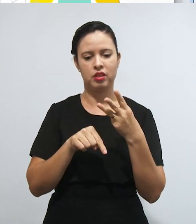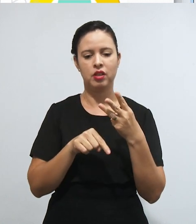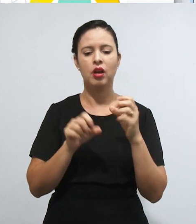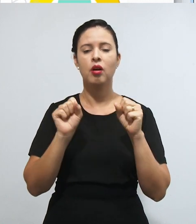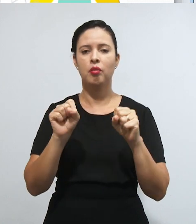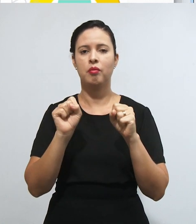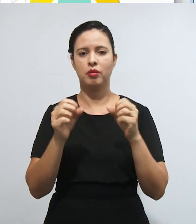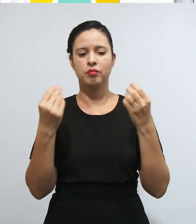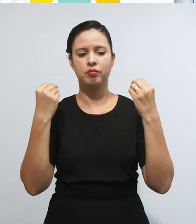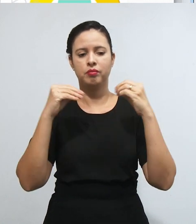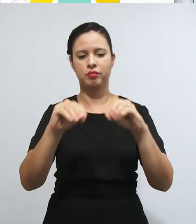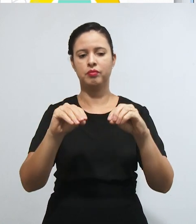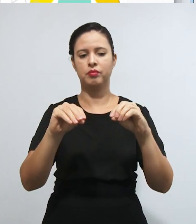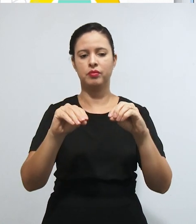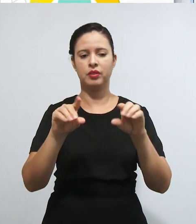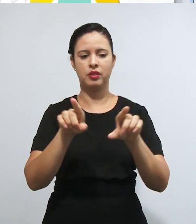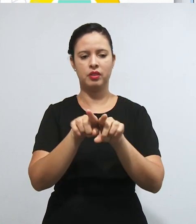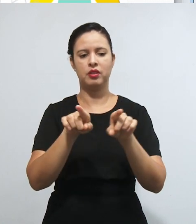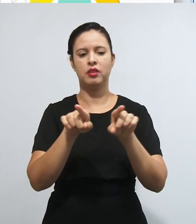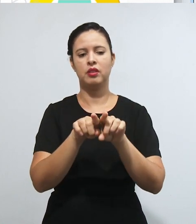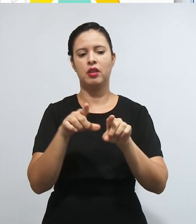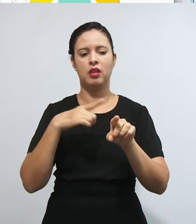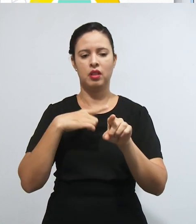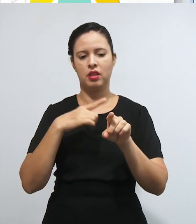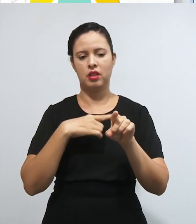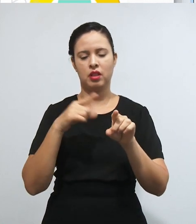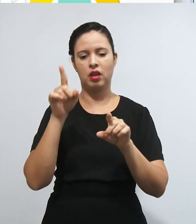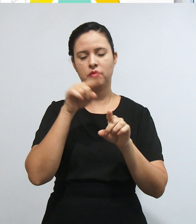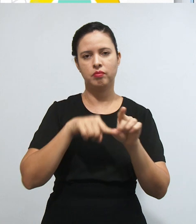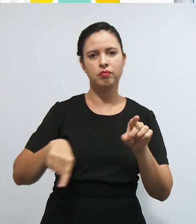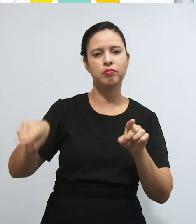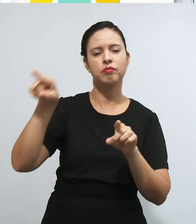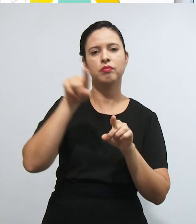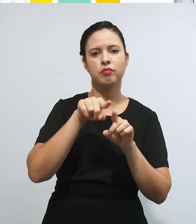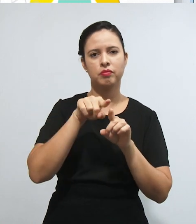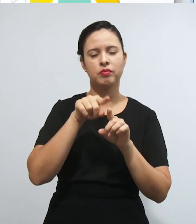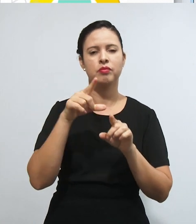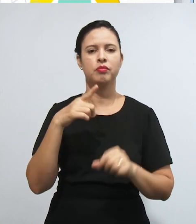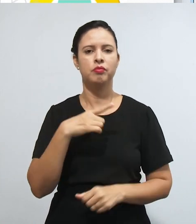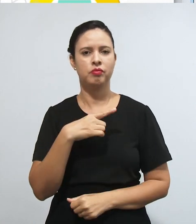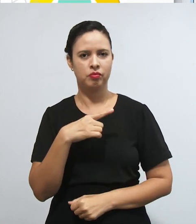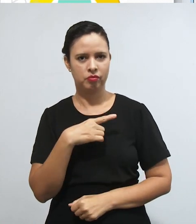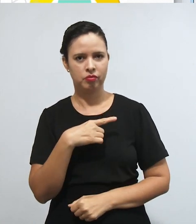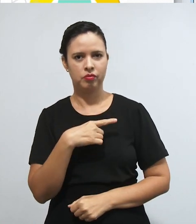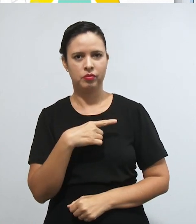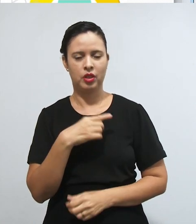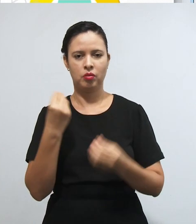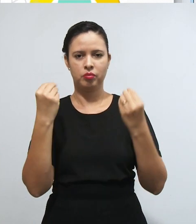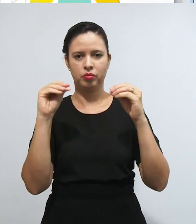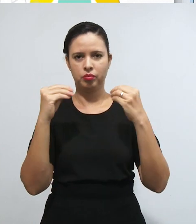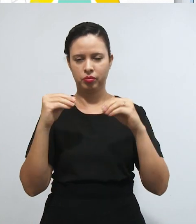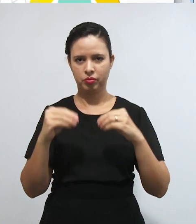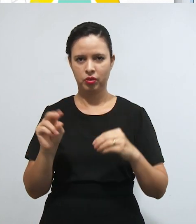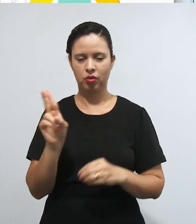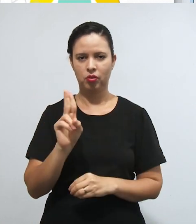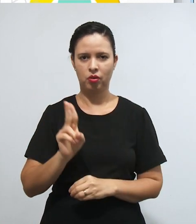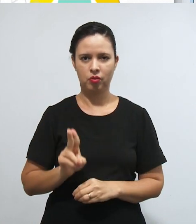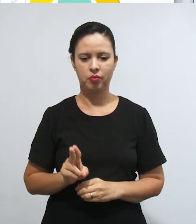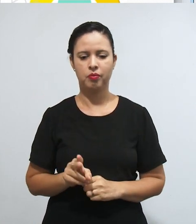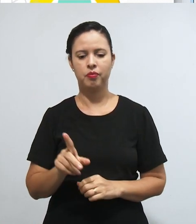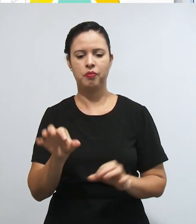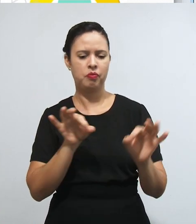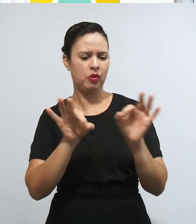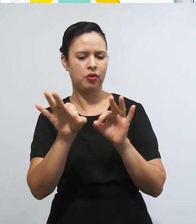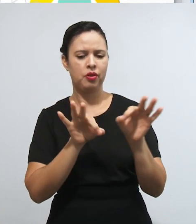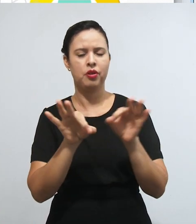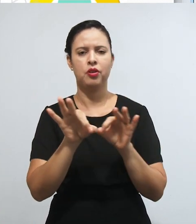inserir formas e adicionei aqui essa circunferência, né? Essa elipse e fui colocando os nomes, tá? E aí você